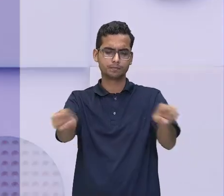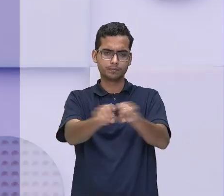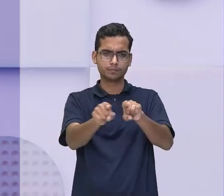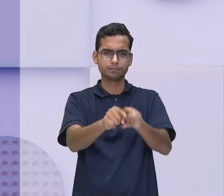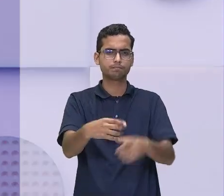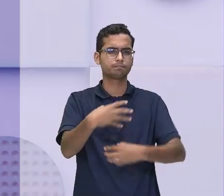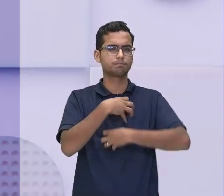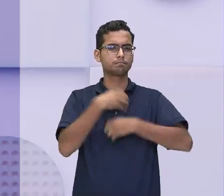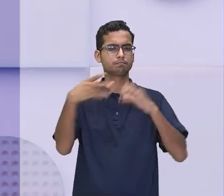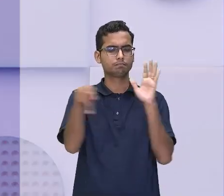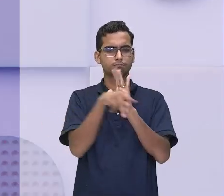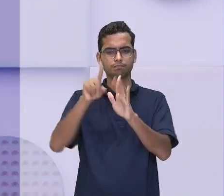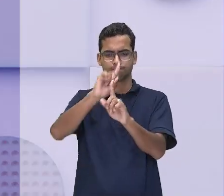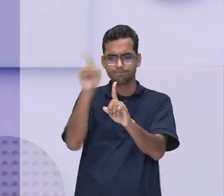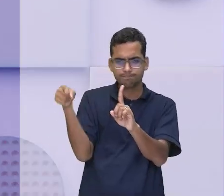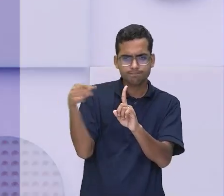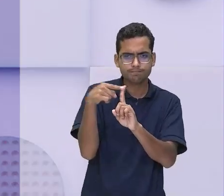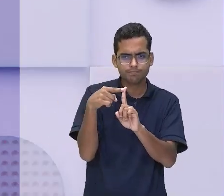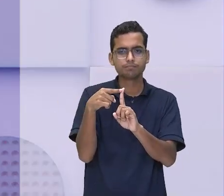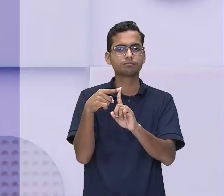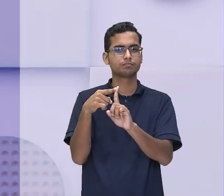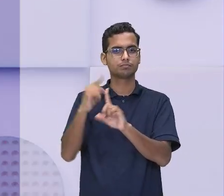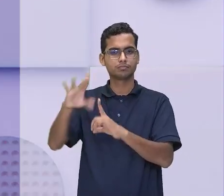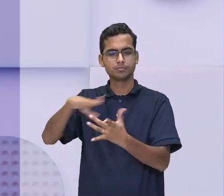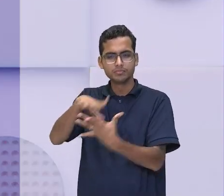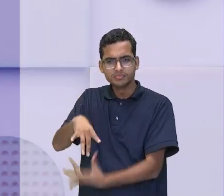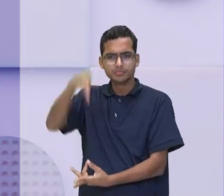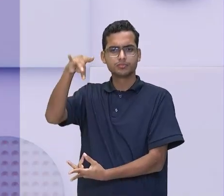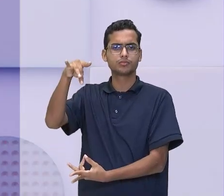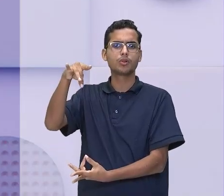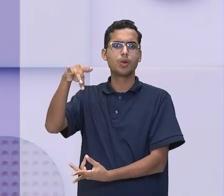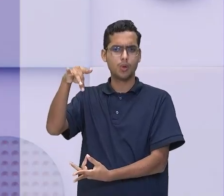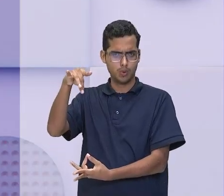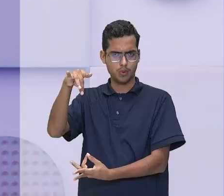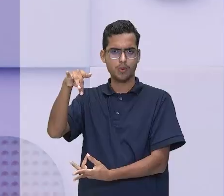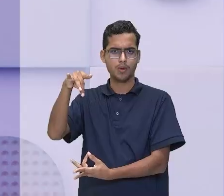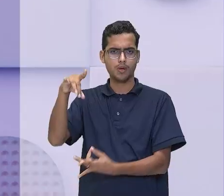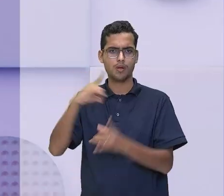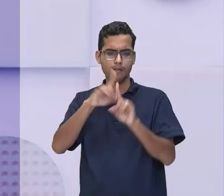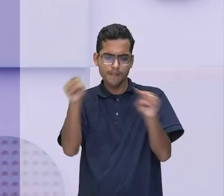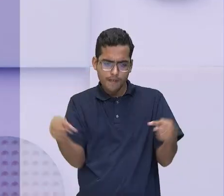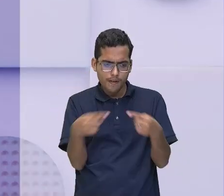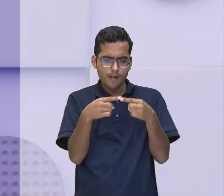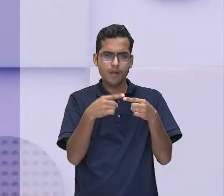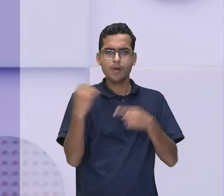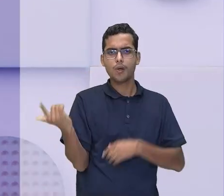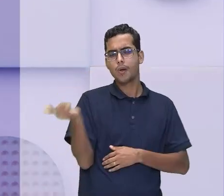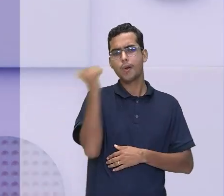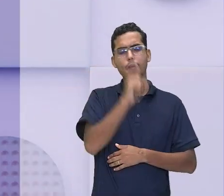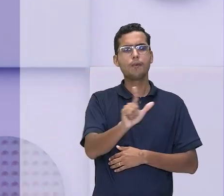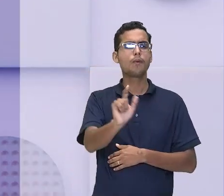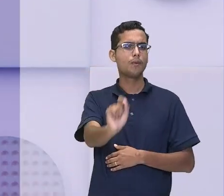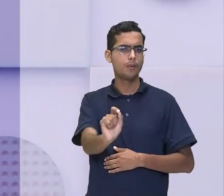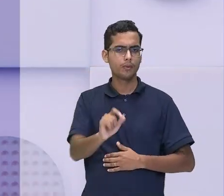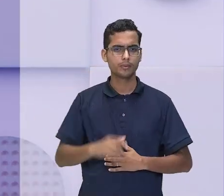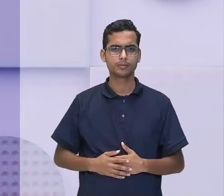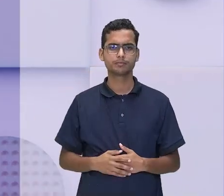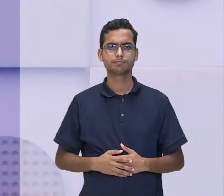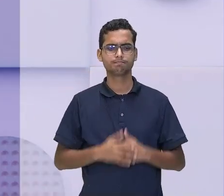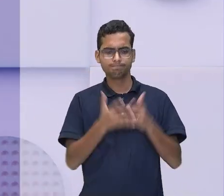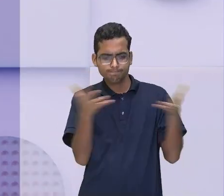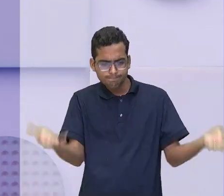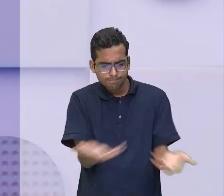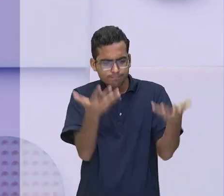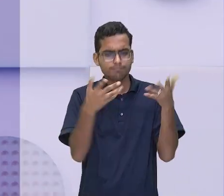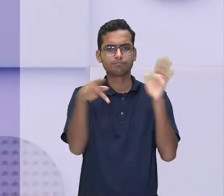nós dizemos que a espiritualidade vai dar, na verdade, um up, né? Vai dar, na verdade, uma animada na